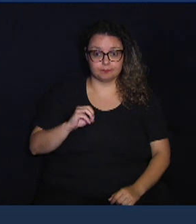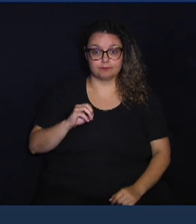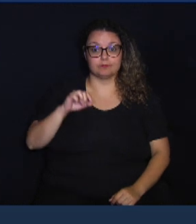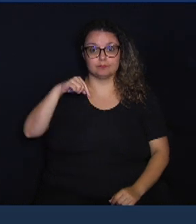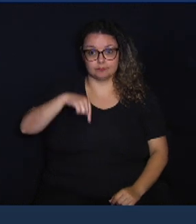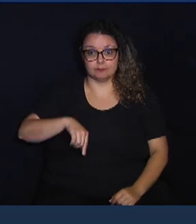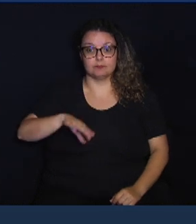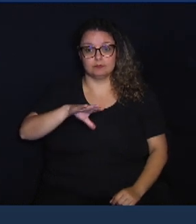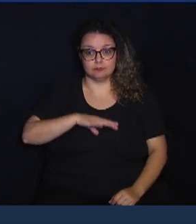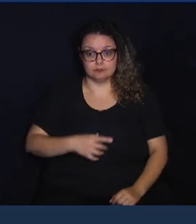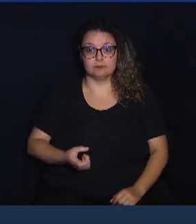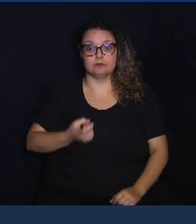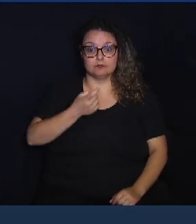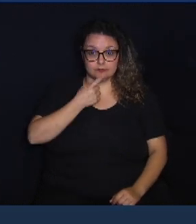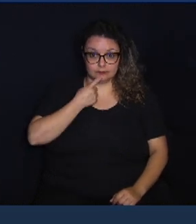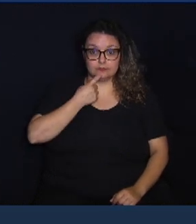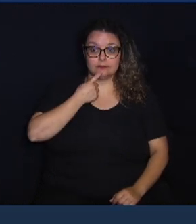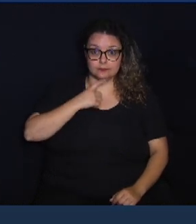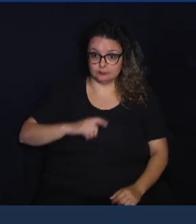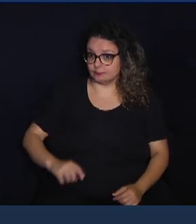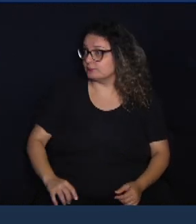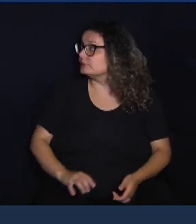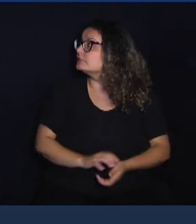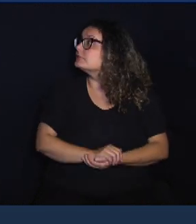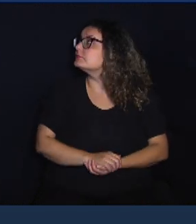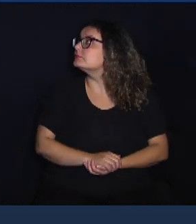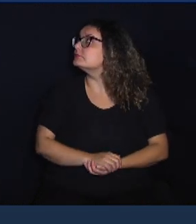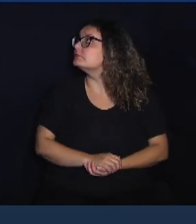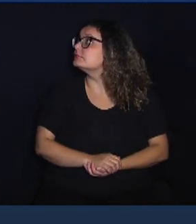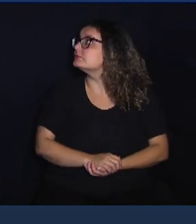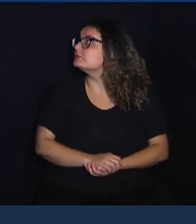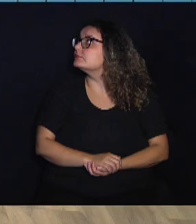30 graus aqui na cidade de Campinas.